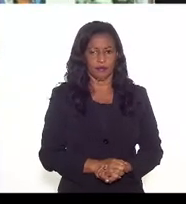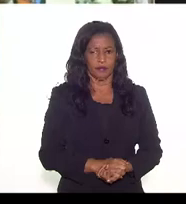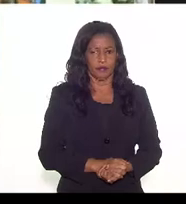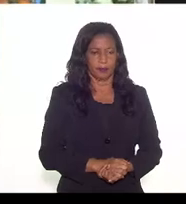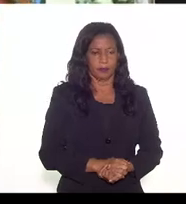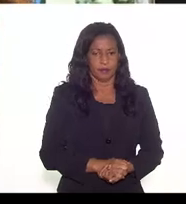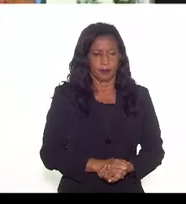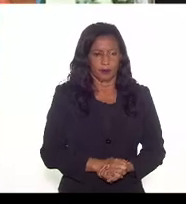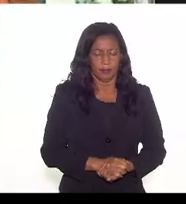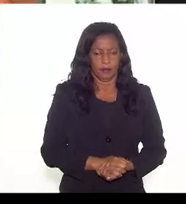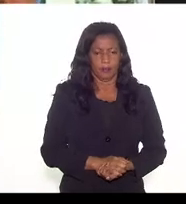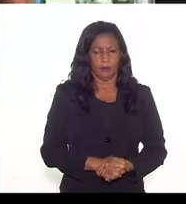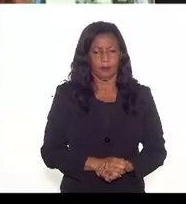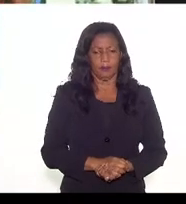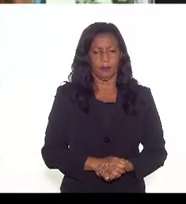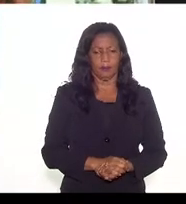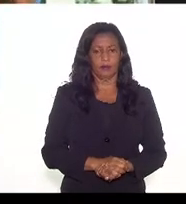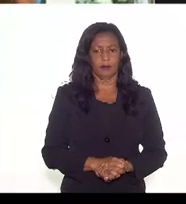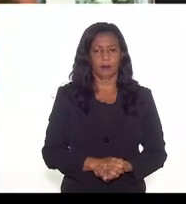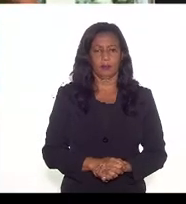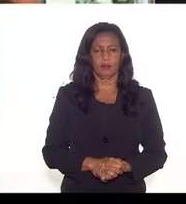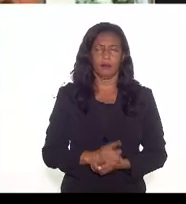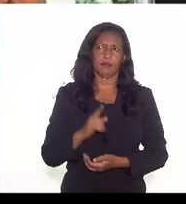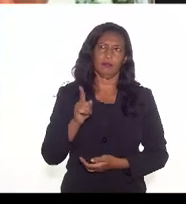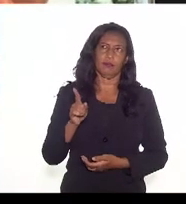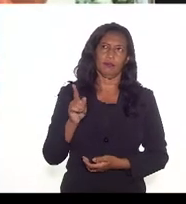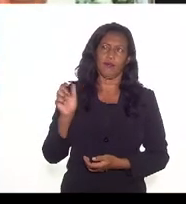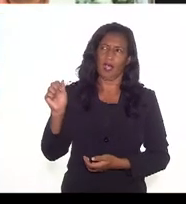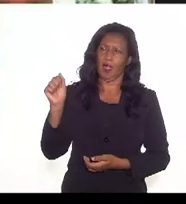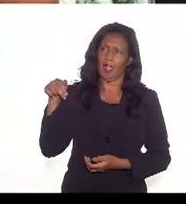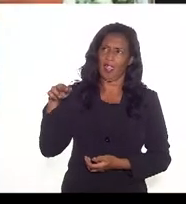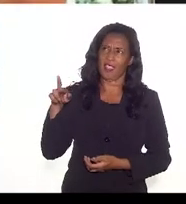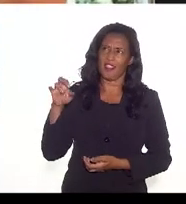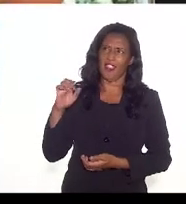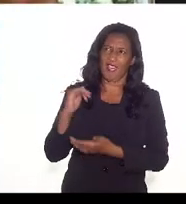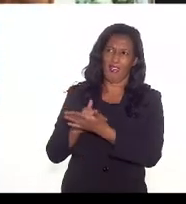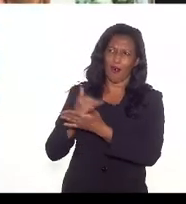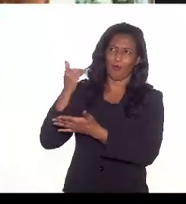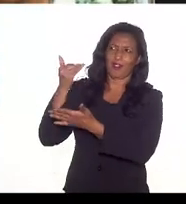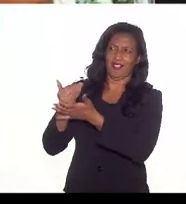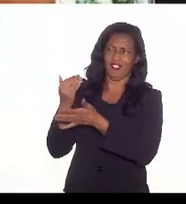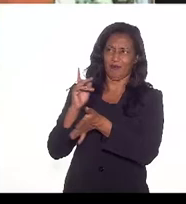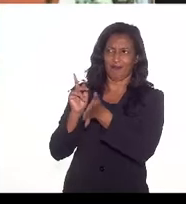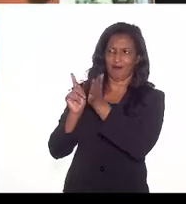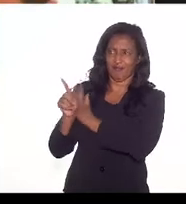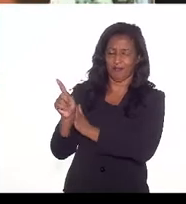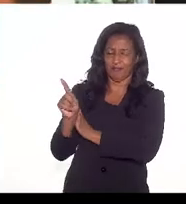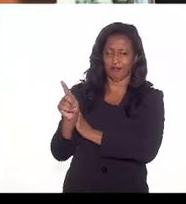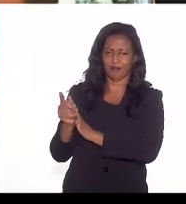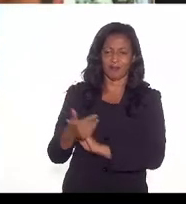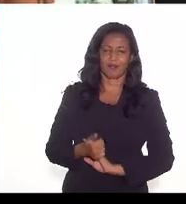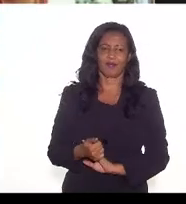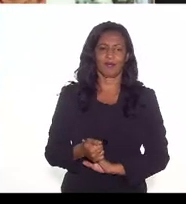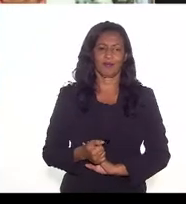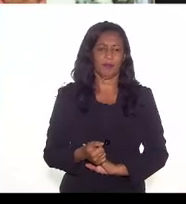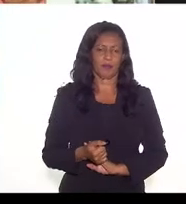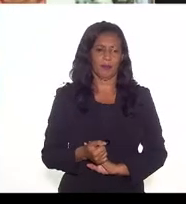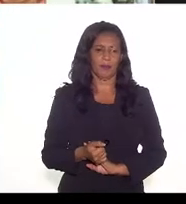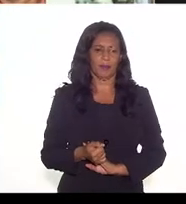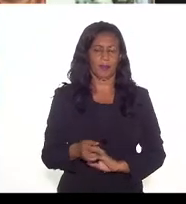complementando a pergunta do nosso Eliomar Coelho, e isso